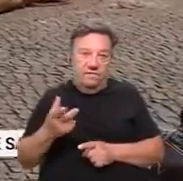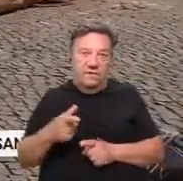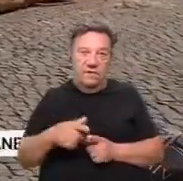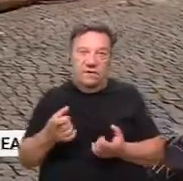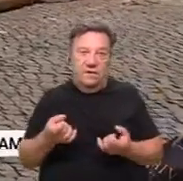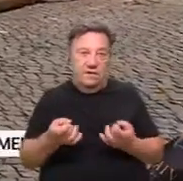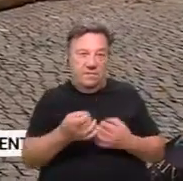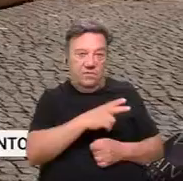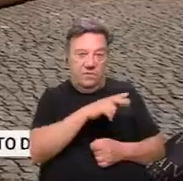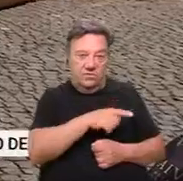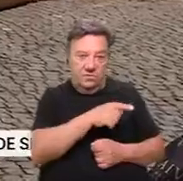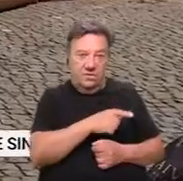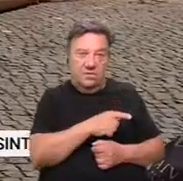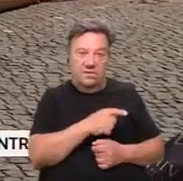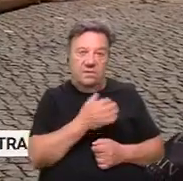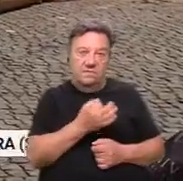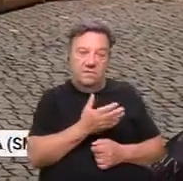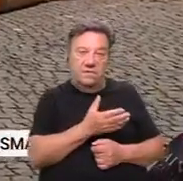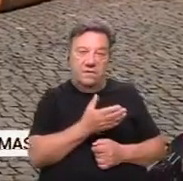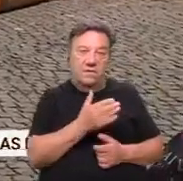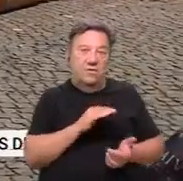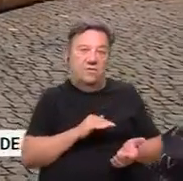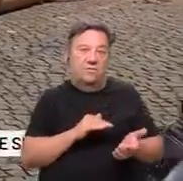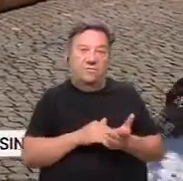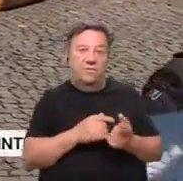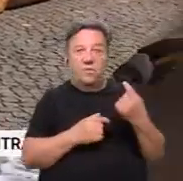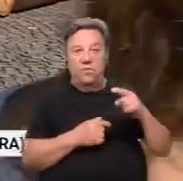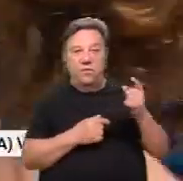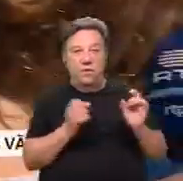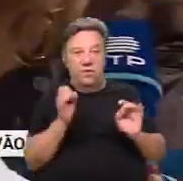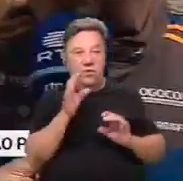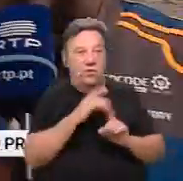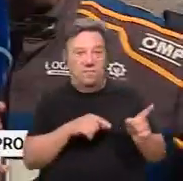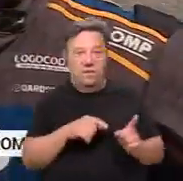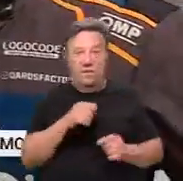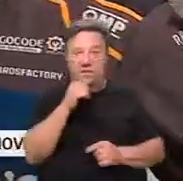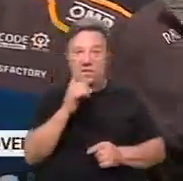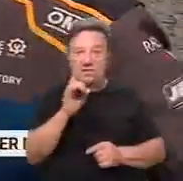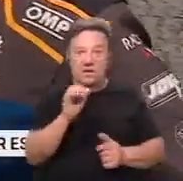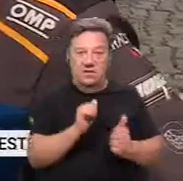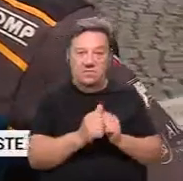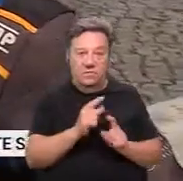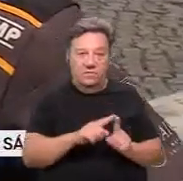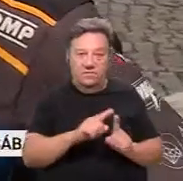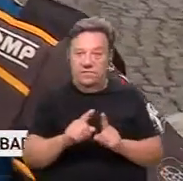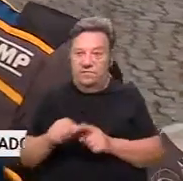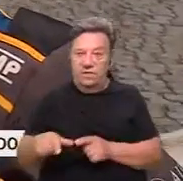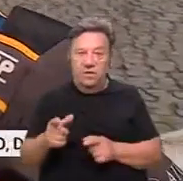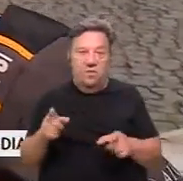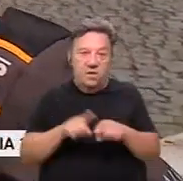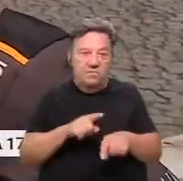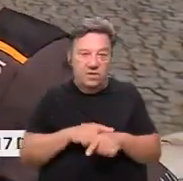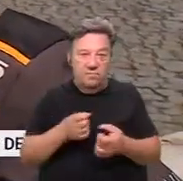Campeonato Nacional. Aliás, é uma prova única na Europa, com 6 modalidades a ser disputadas ao mesmo